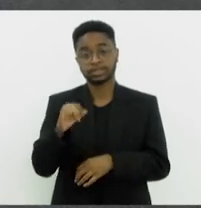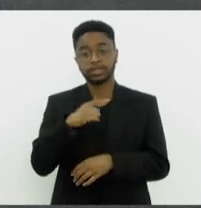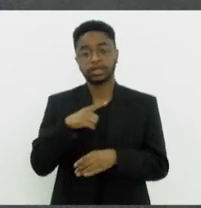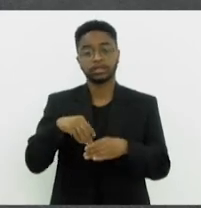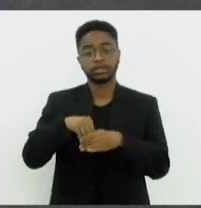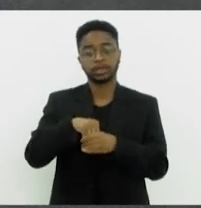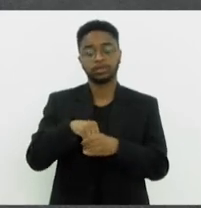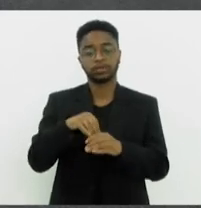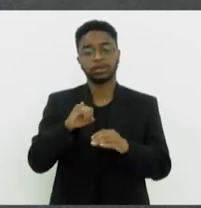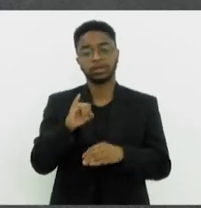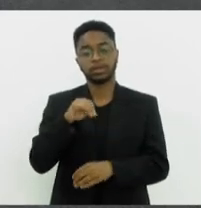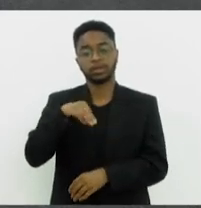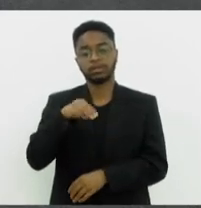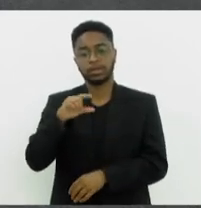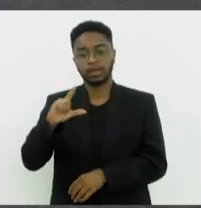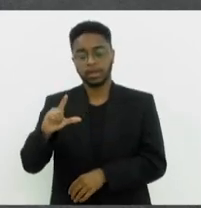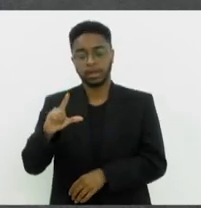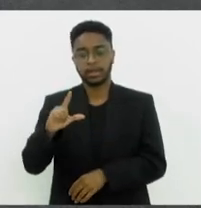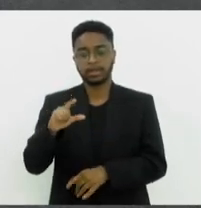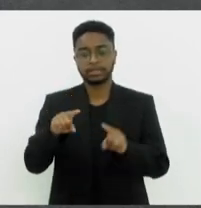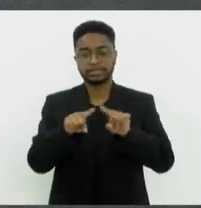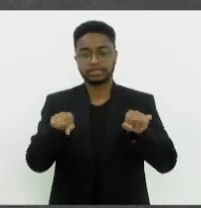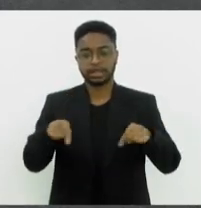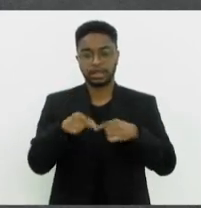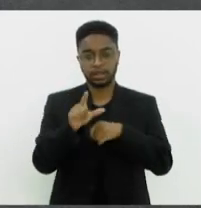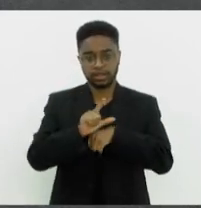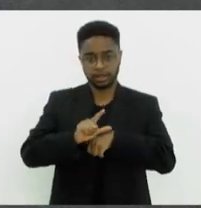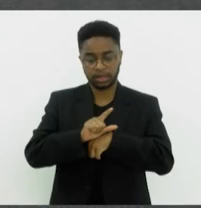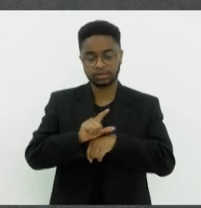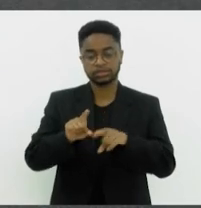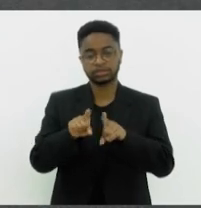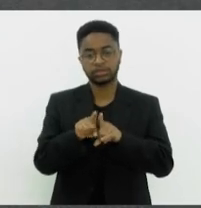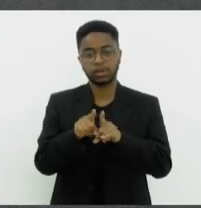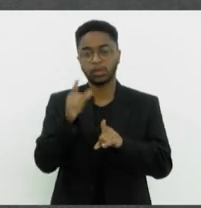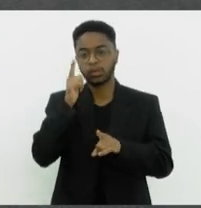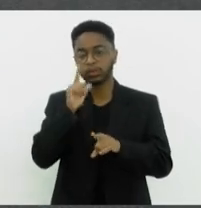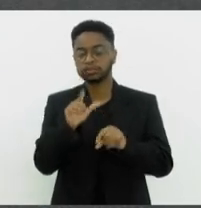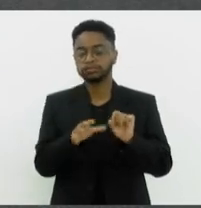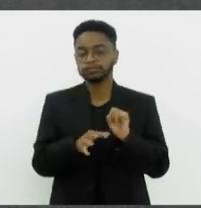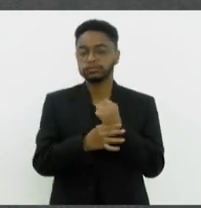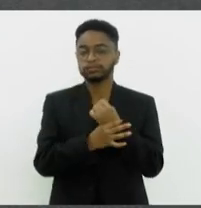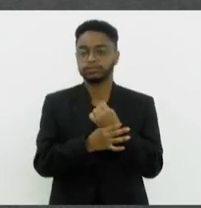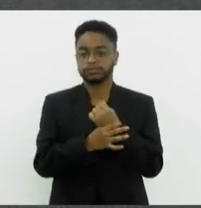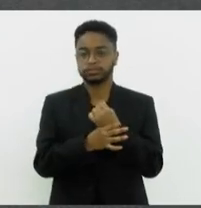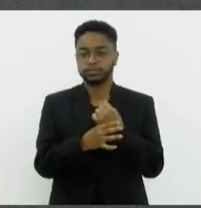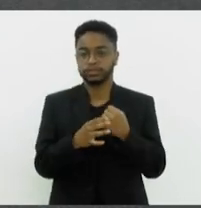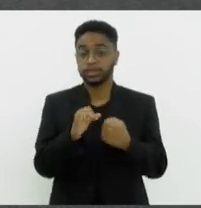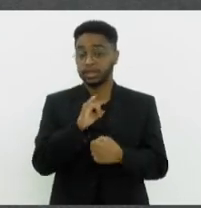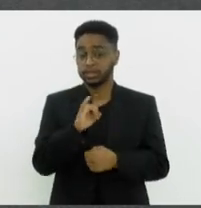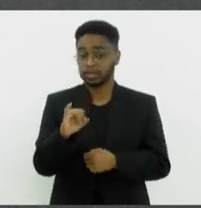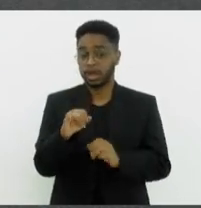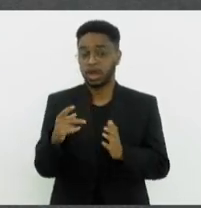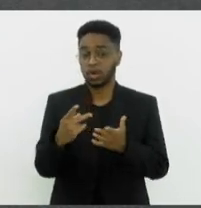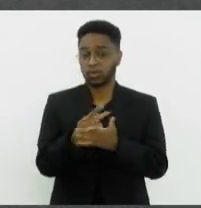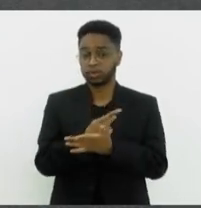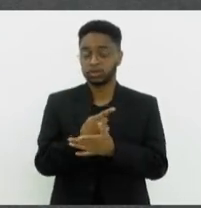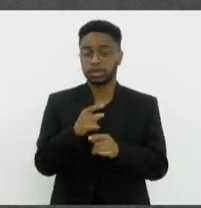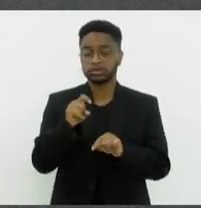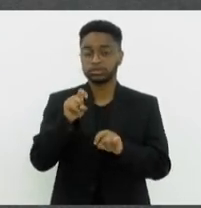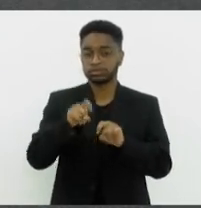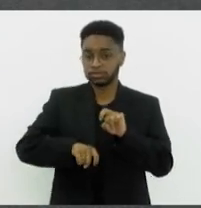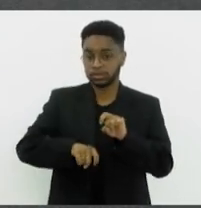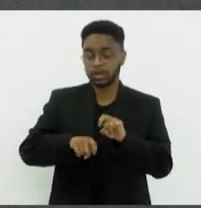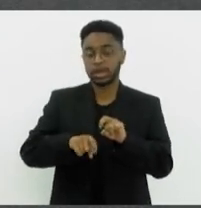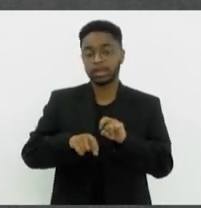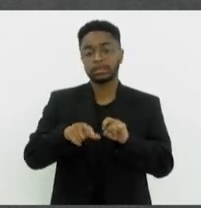Médico Legal, a possibilidade da sala Lilás e garantindo ali que, em casos de conjunção carnal, tivesse